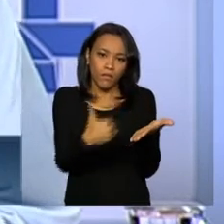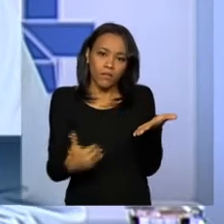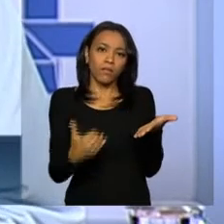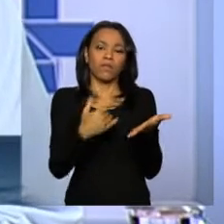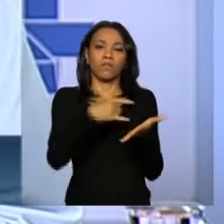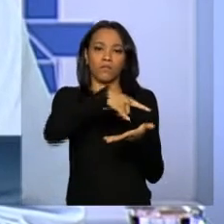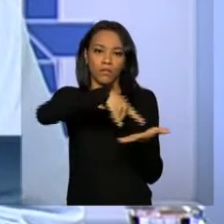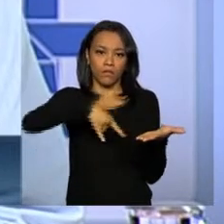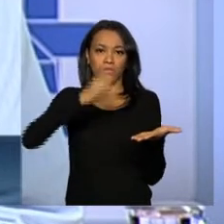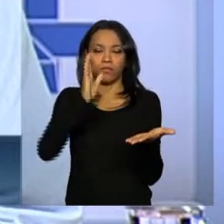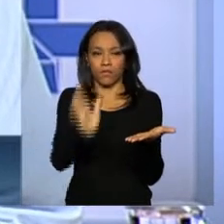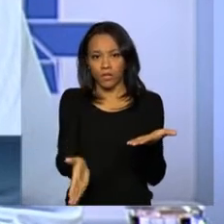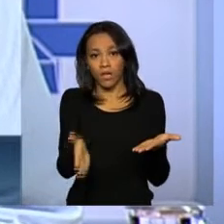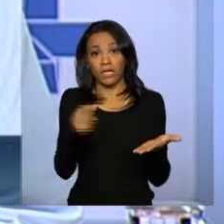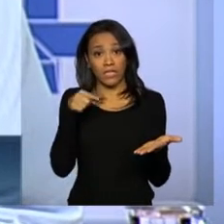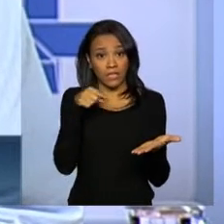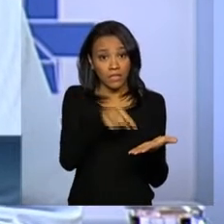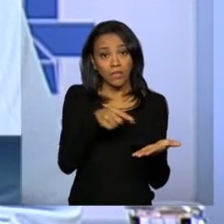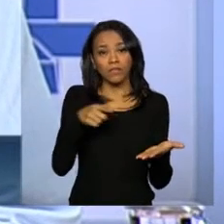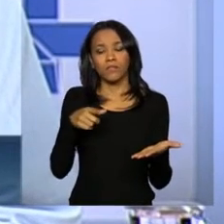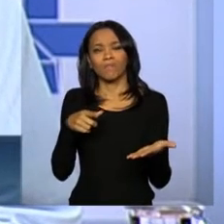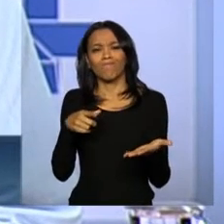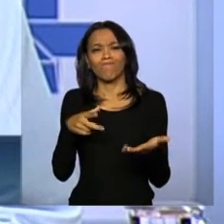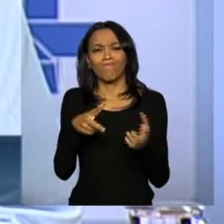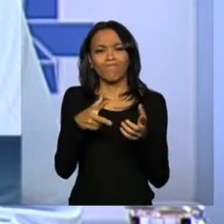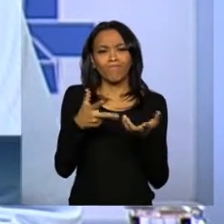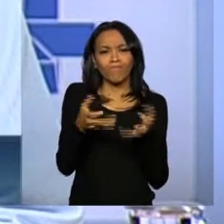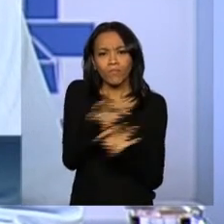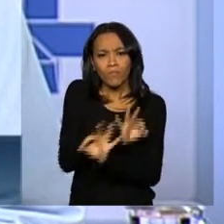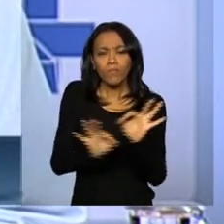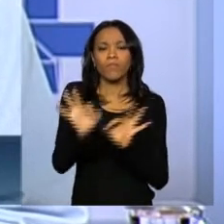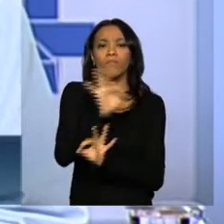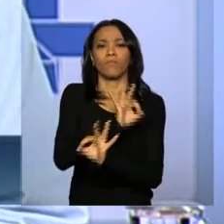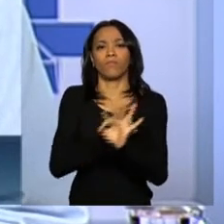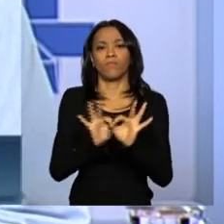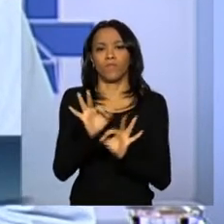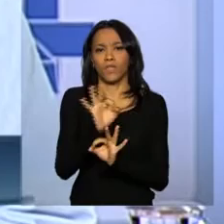E ele ajusta algumas definições